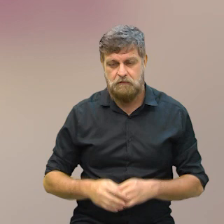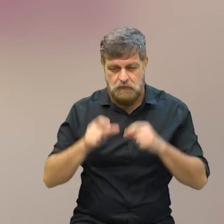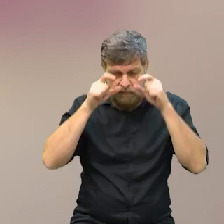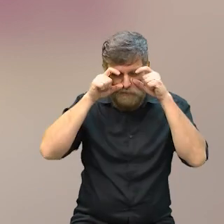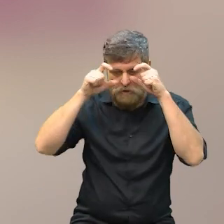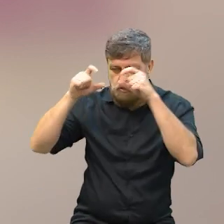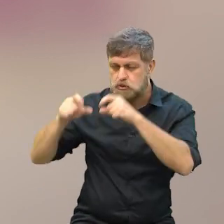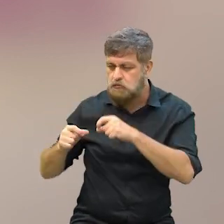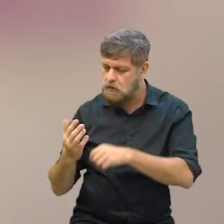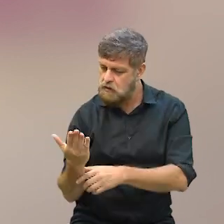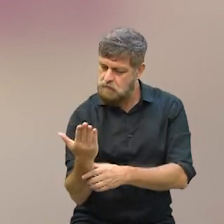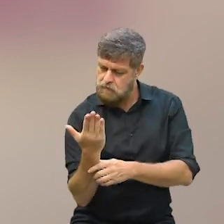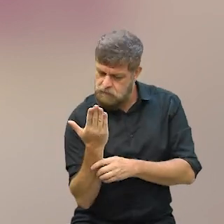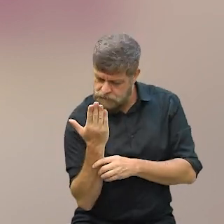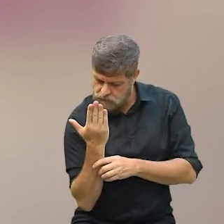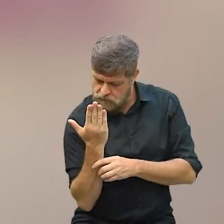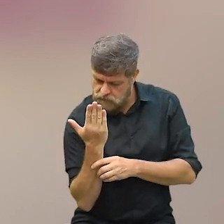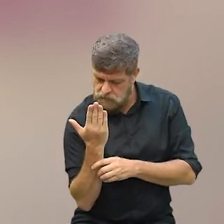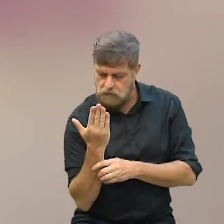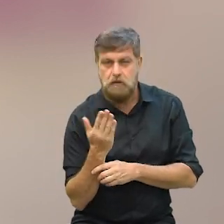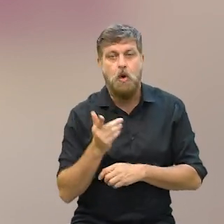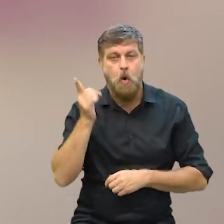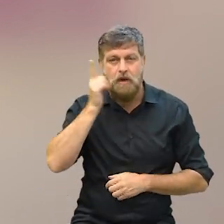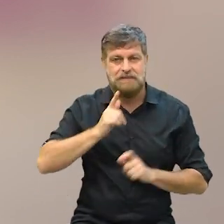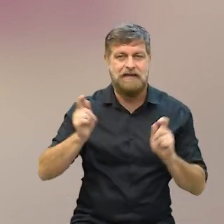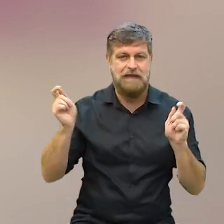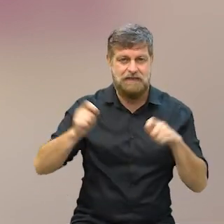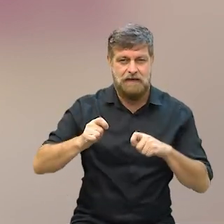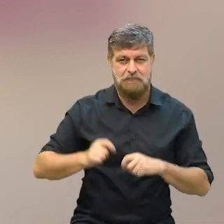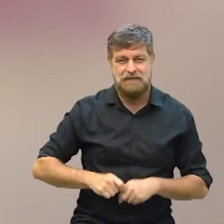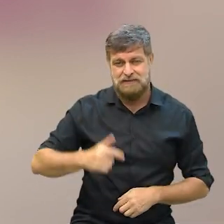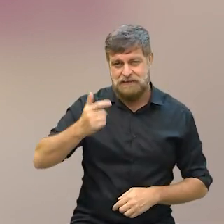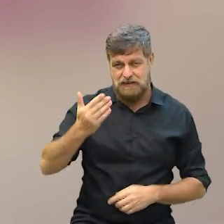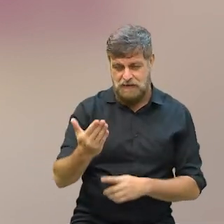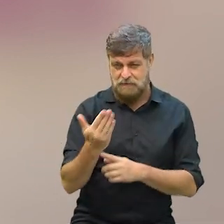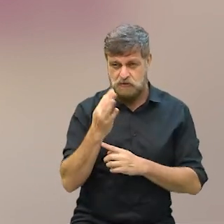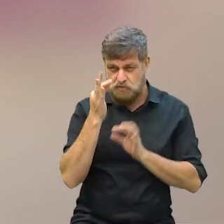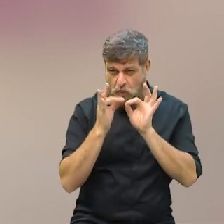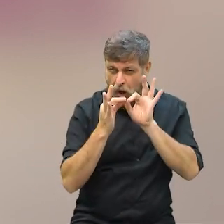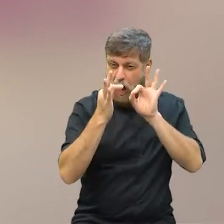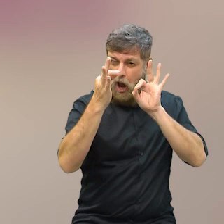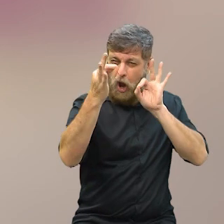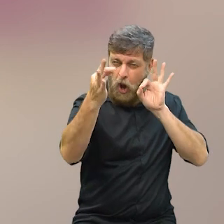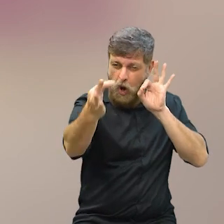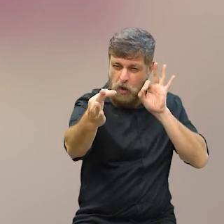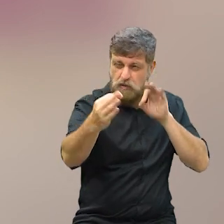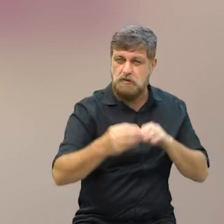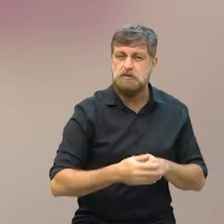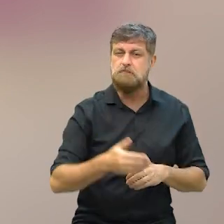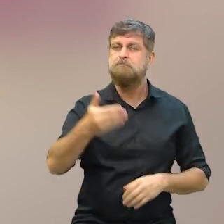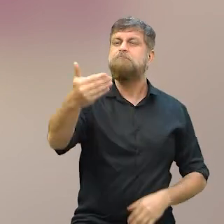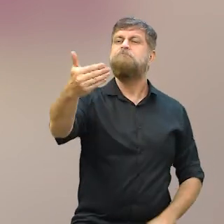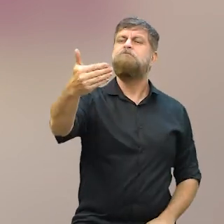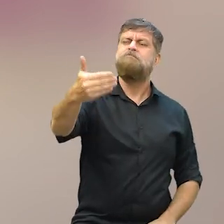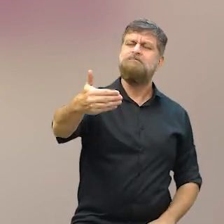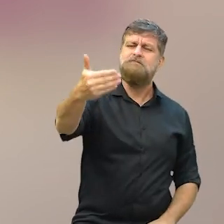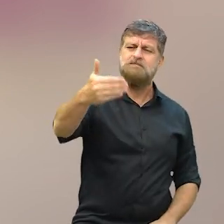Então, a pessoa tira o óculos e consegue enxergar para perto, o míope, né? Mas se a pessoa enxerga bem para longe ou é um